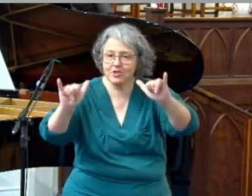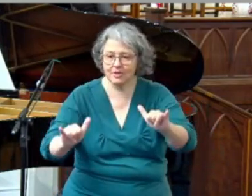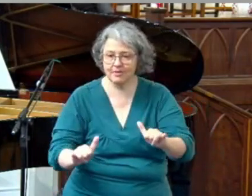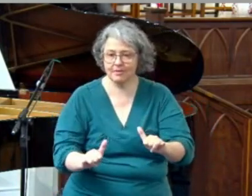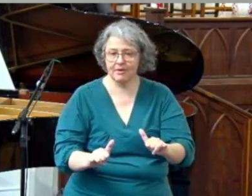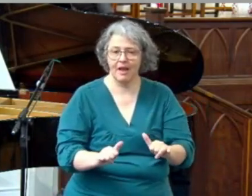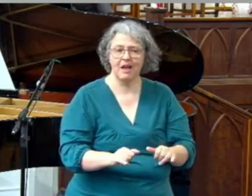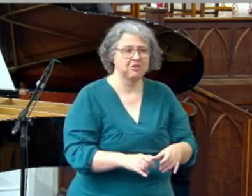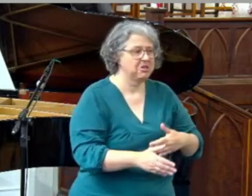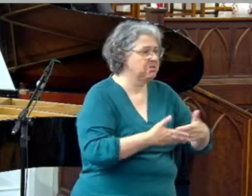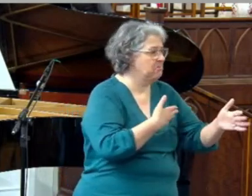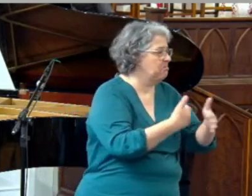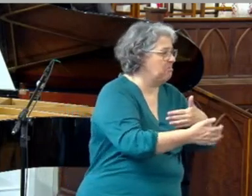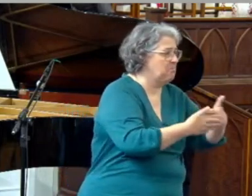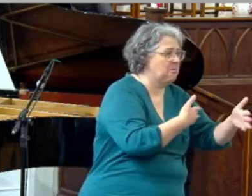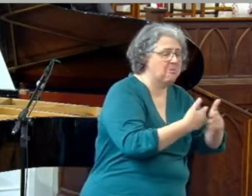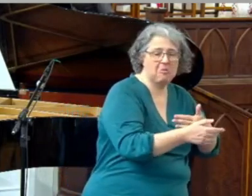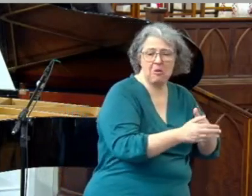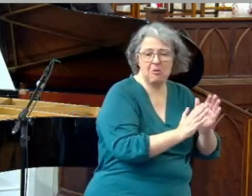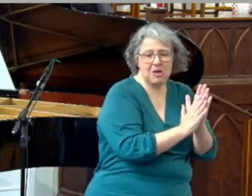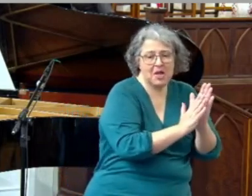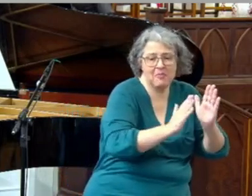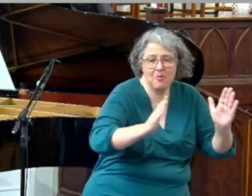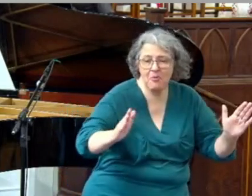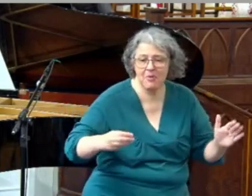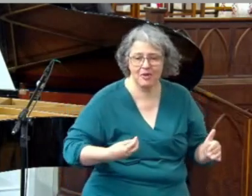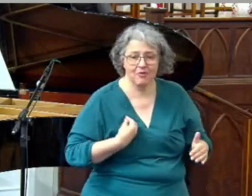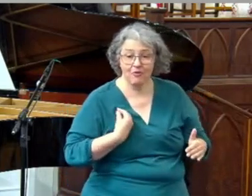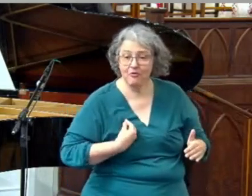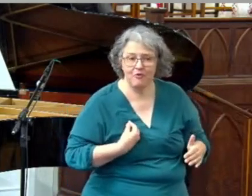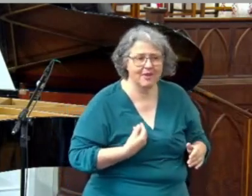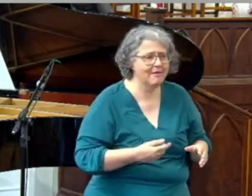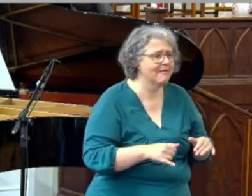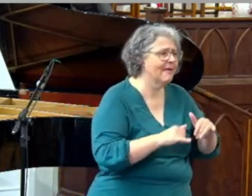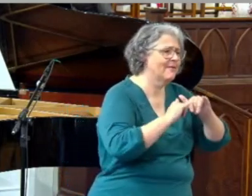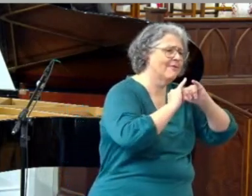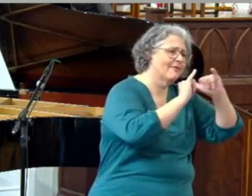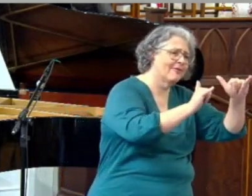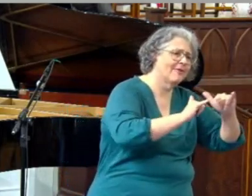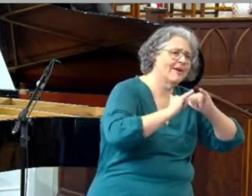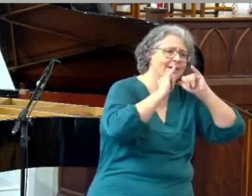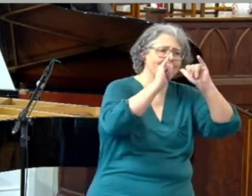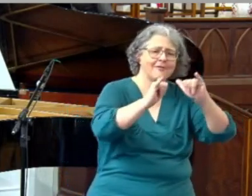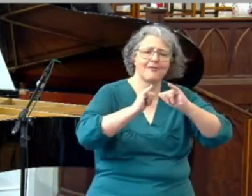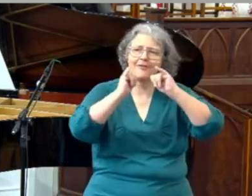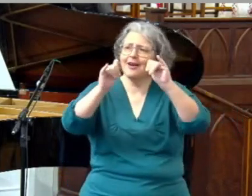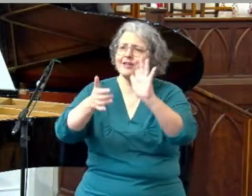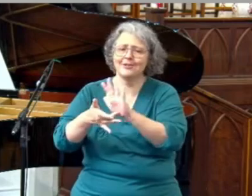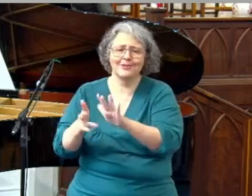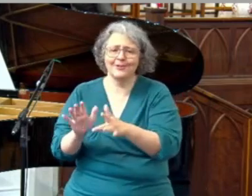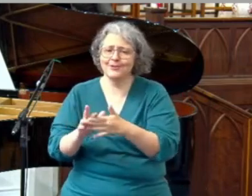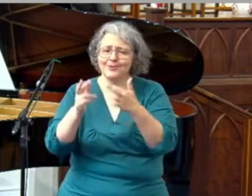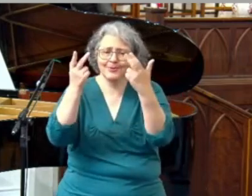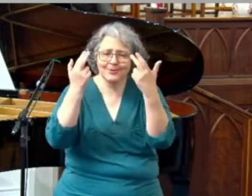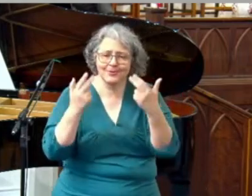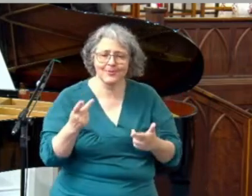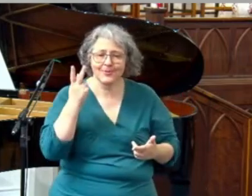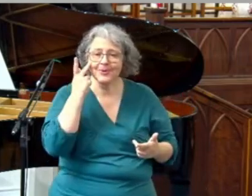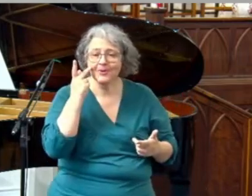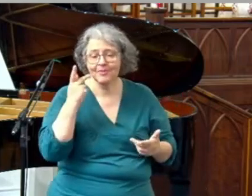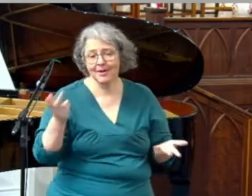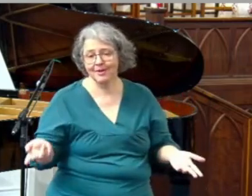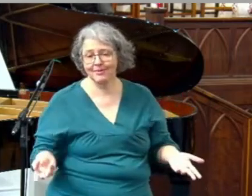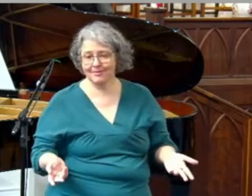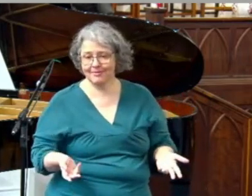trabalho, na vizinhança, na faculdade, na escola. A igreja vai estar